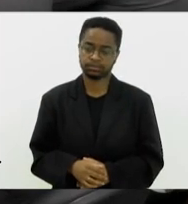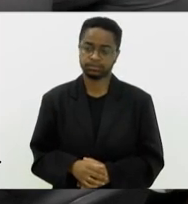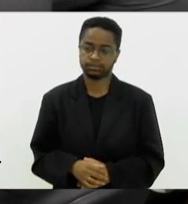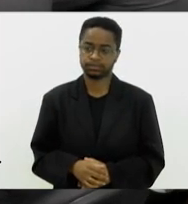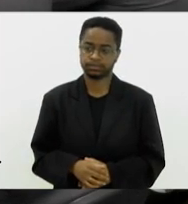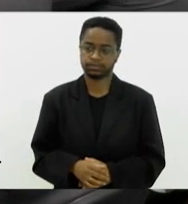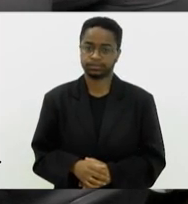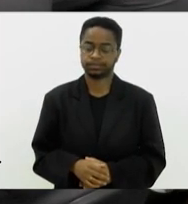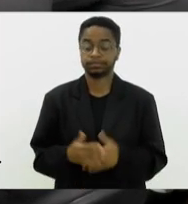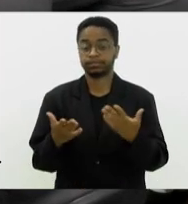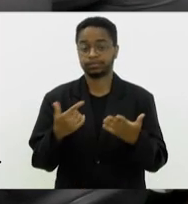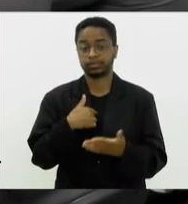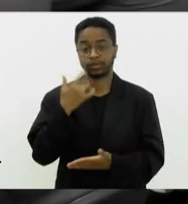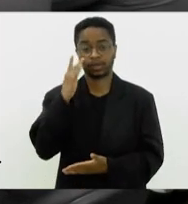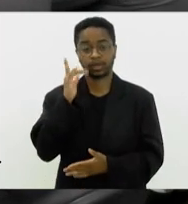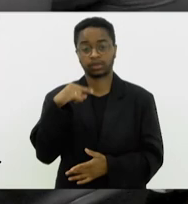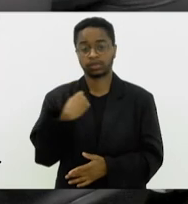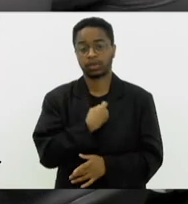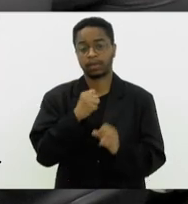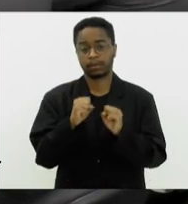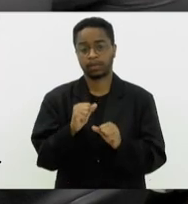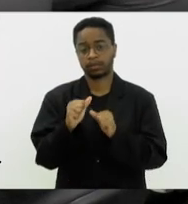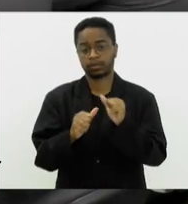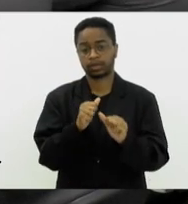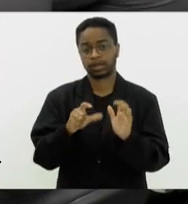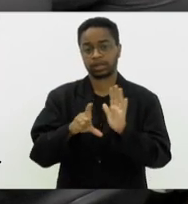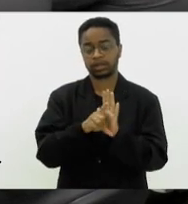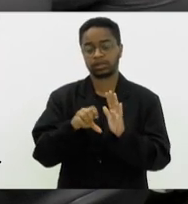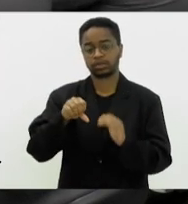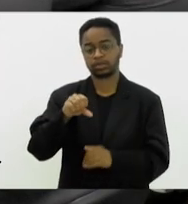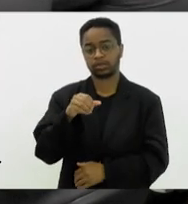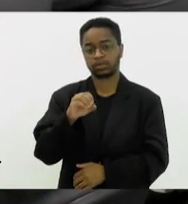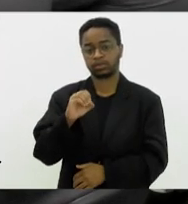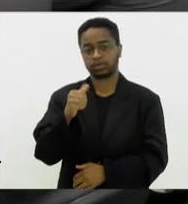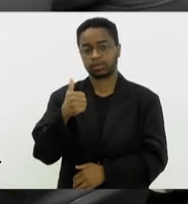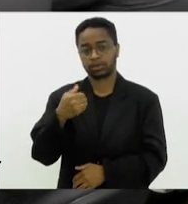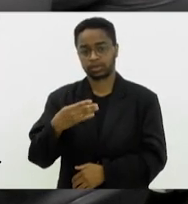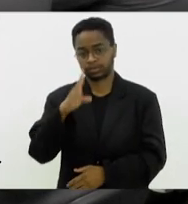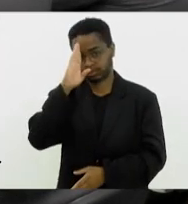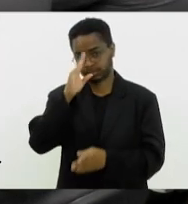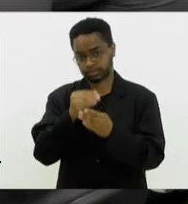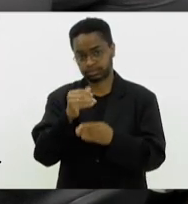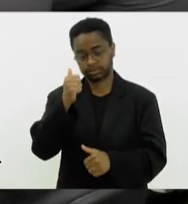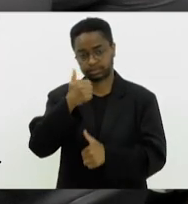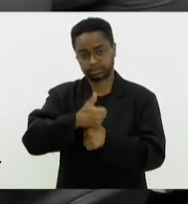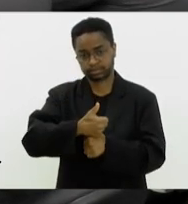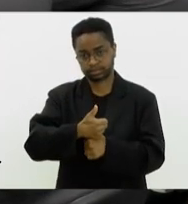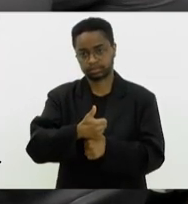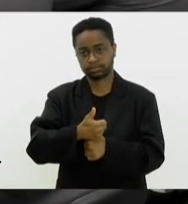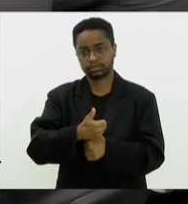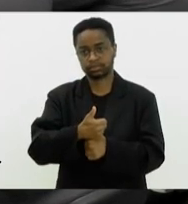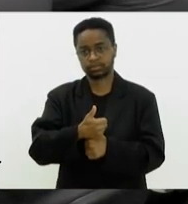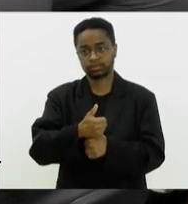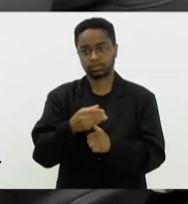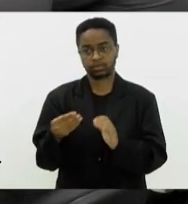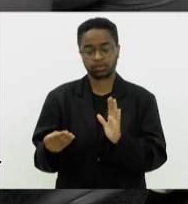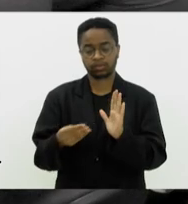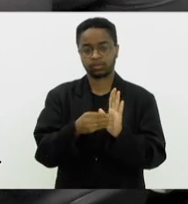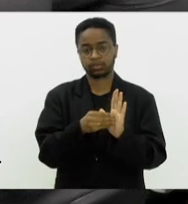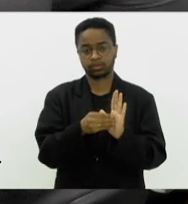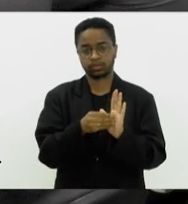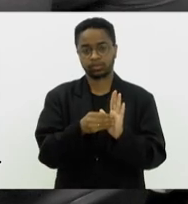Então, vamos fazer o seguinte, vamos alterar a Lei 9.014, e concluindo por substitutivo, alterando a Lei 9.014, incluindo